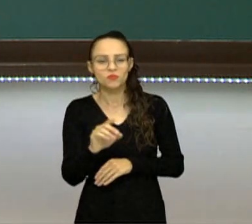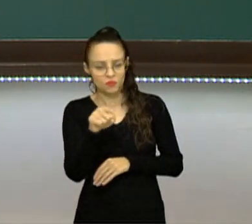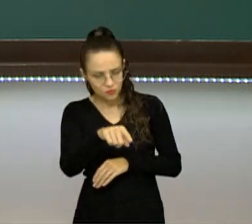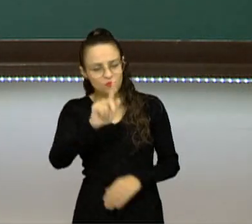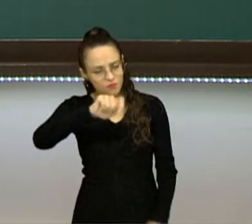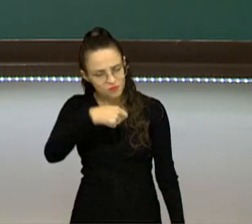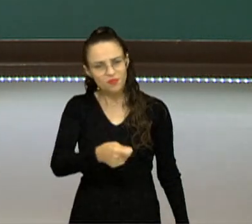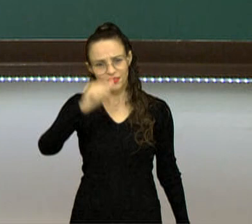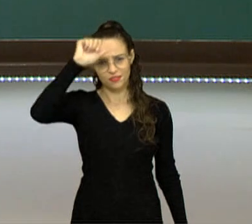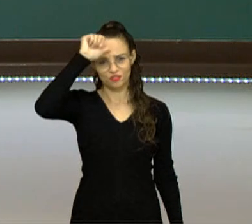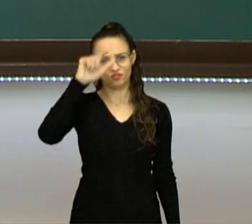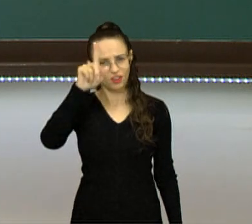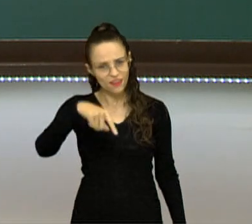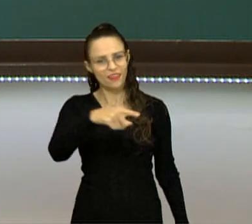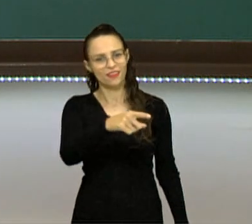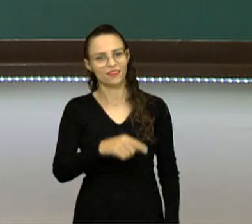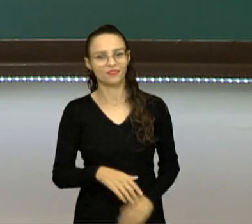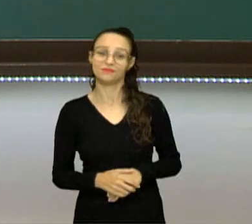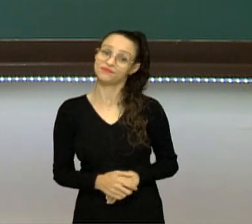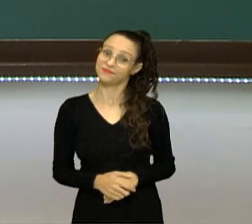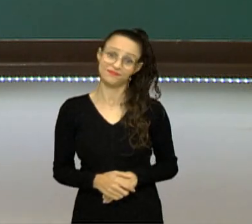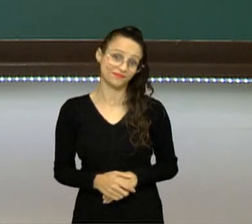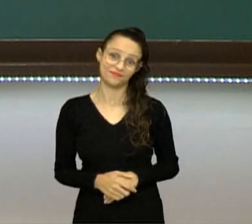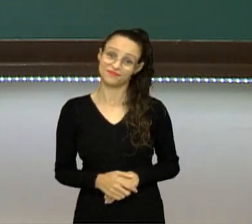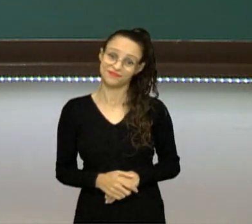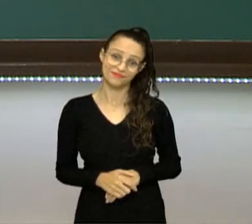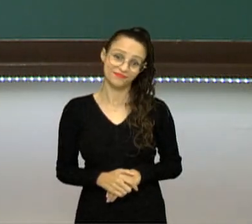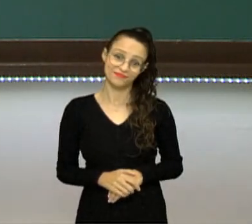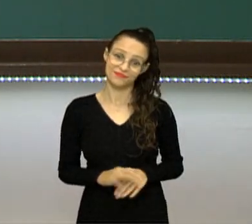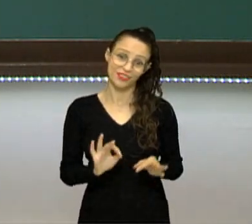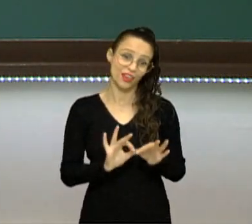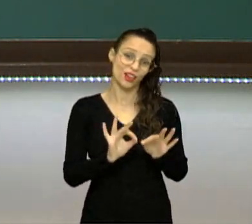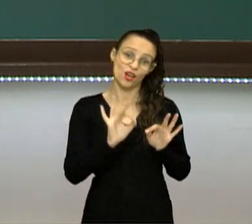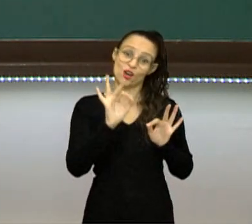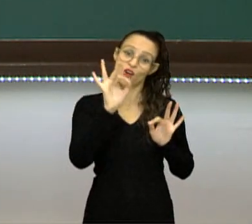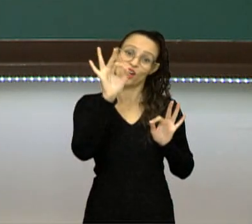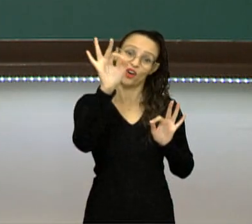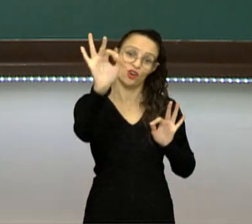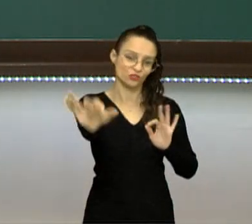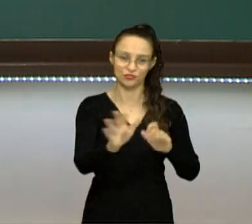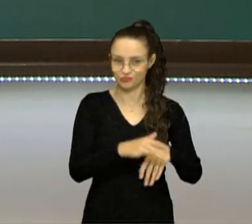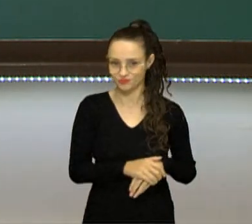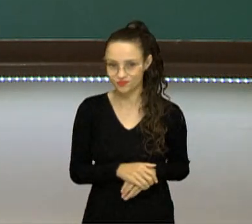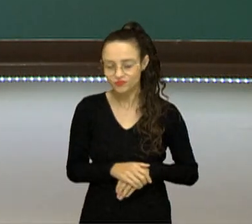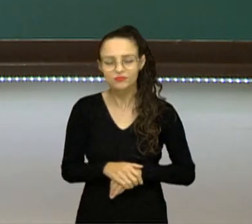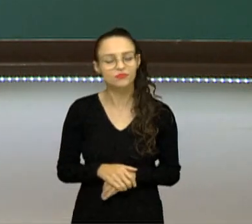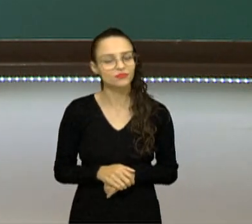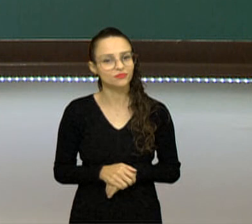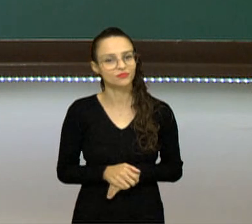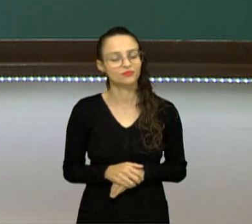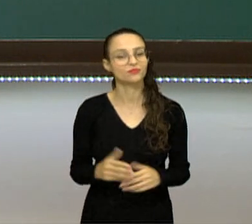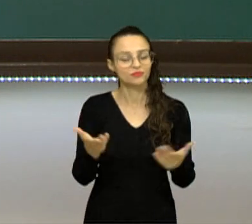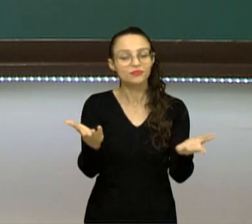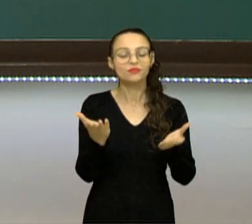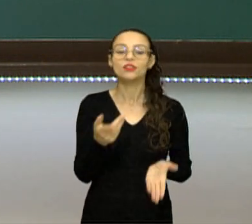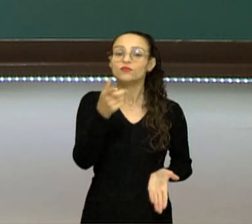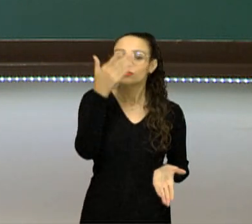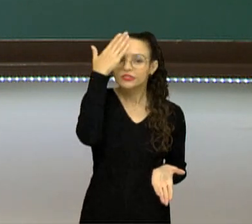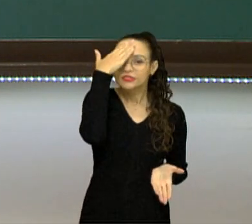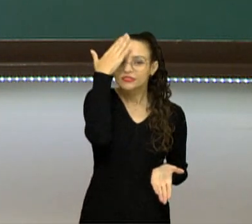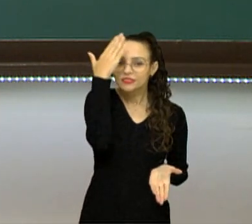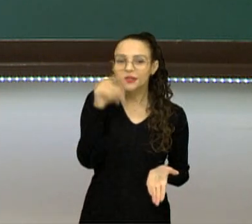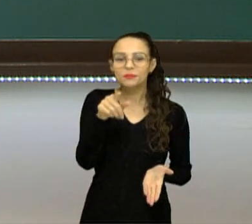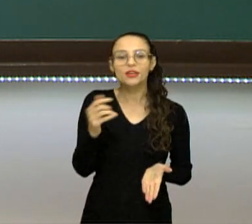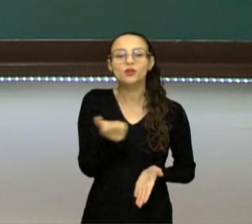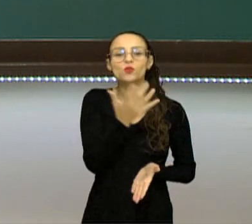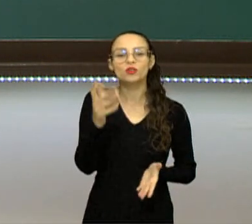Índias, achamos as Índias. Tá longe de Calicut, não tá nem na metade do caminho. Aqui você tem, você sabia dessa